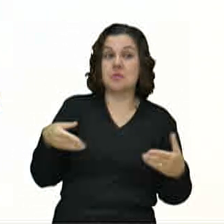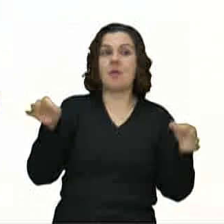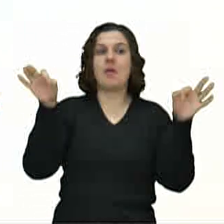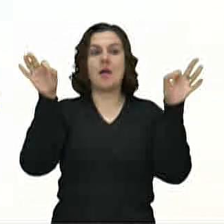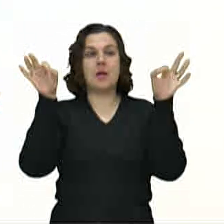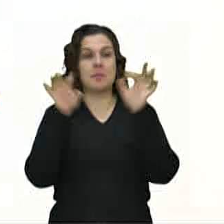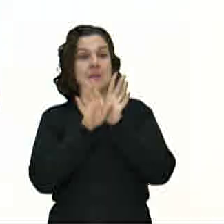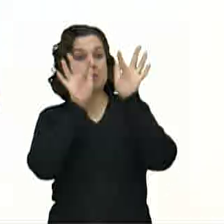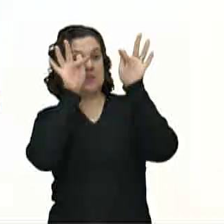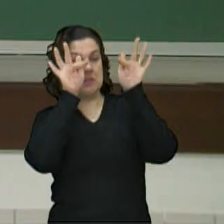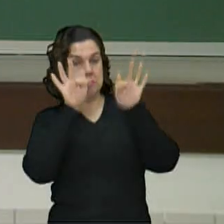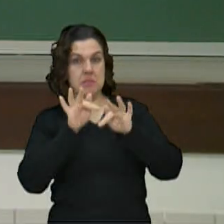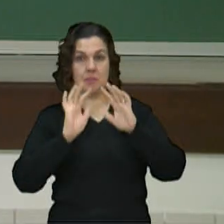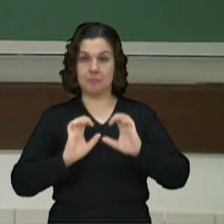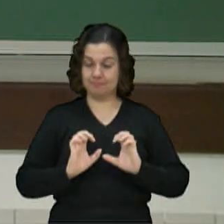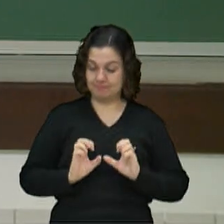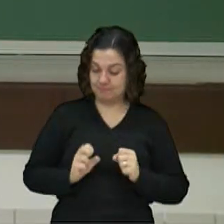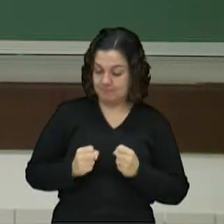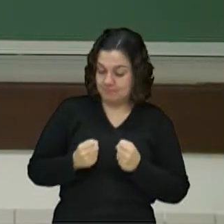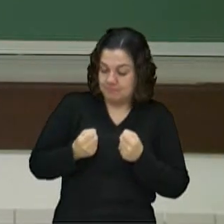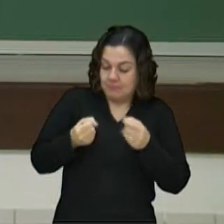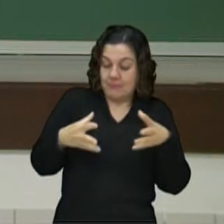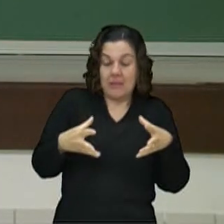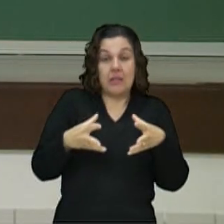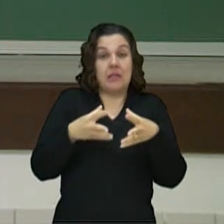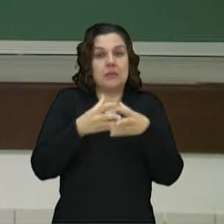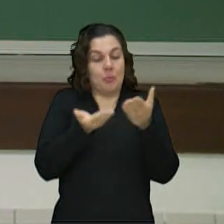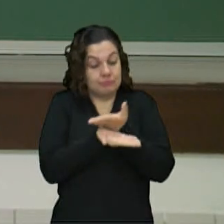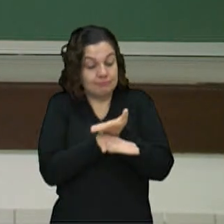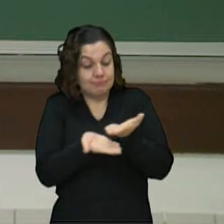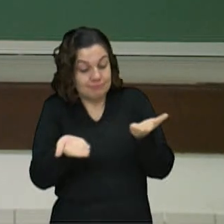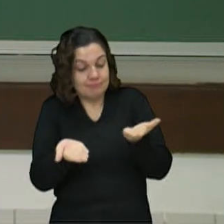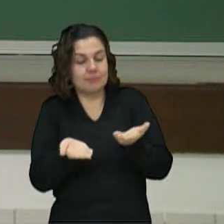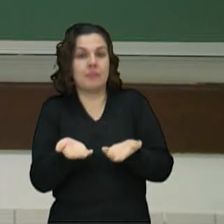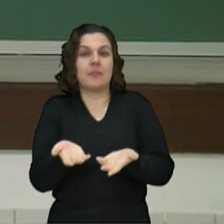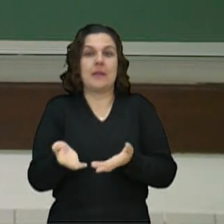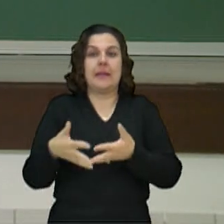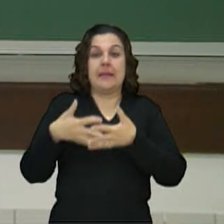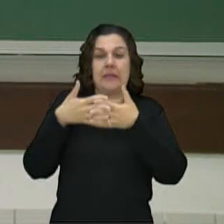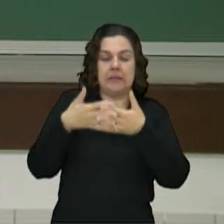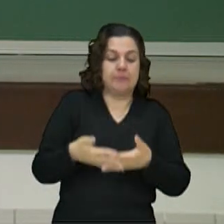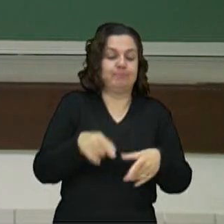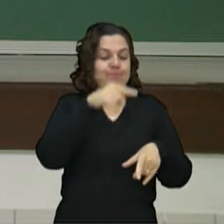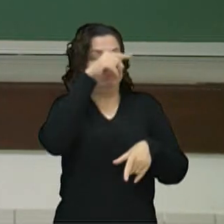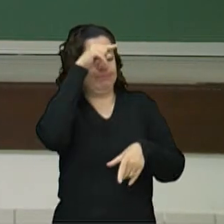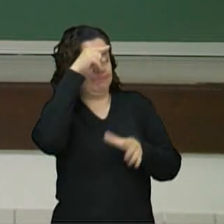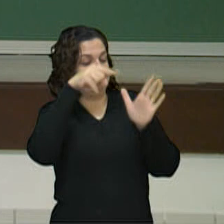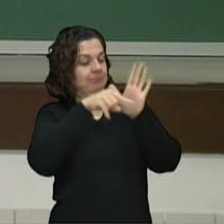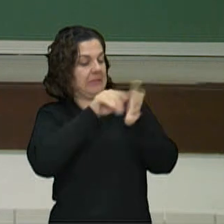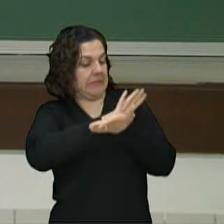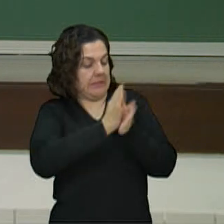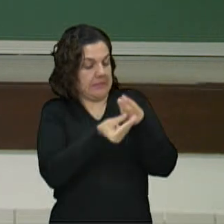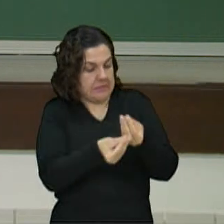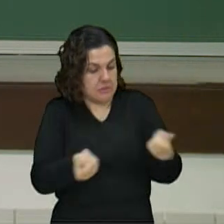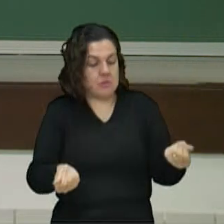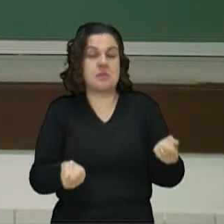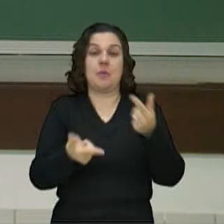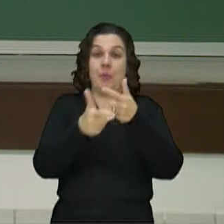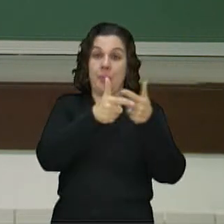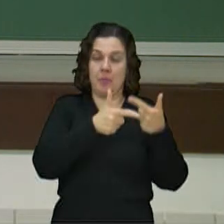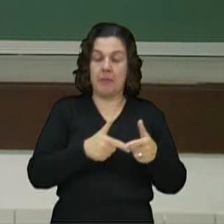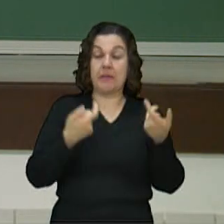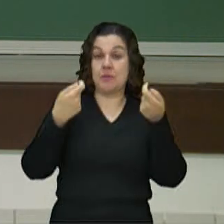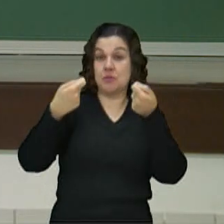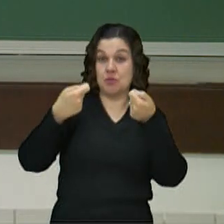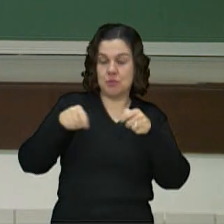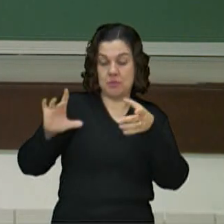soluções simples, tudo ganhou força diante desse cenário de pessimismo, de destruição, de crise. Então,